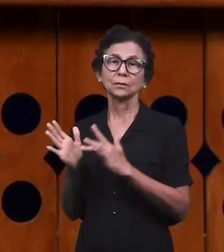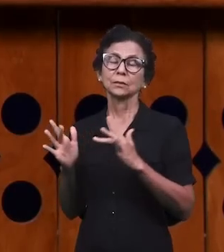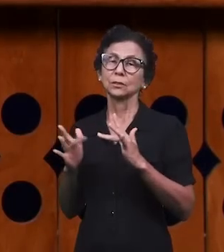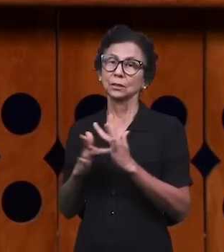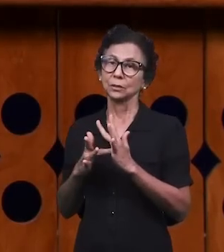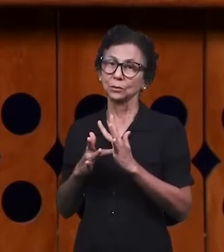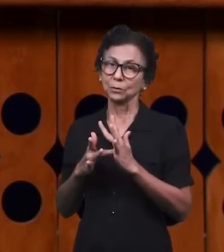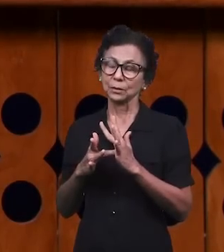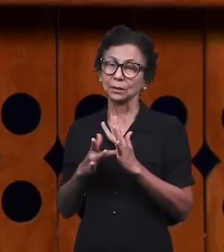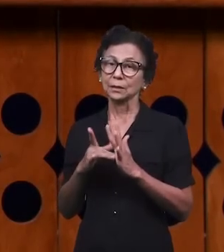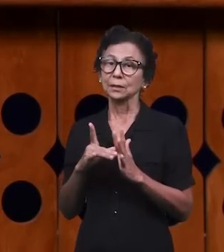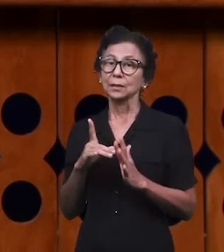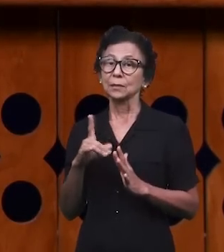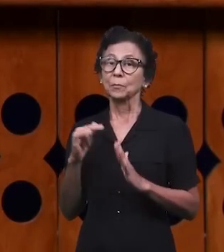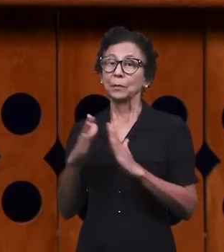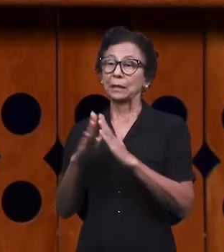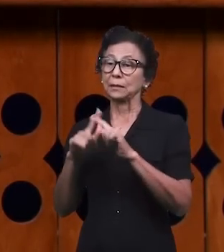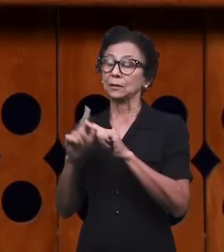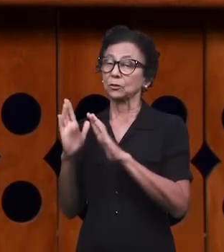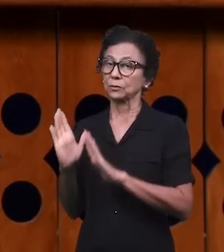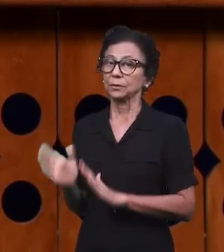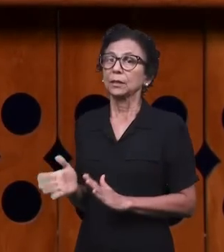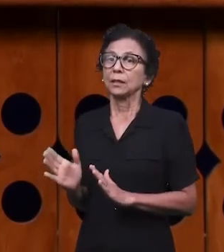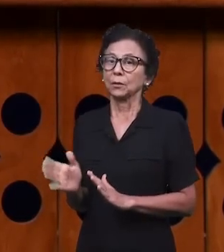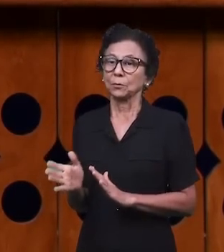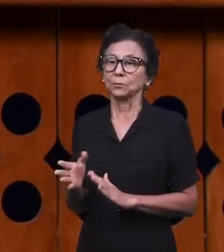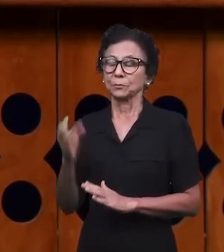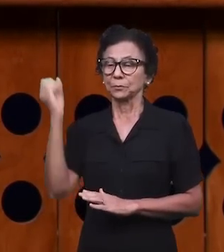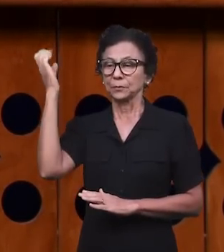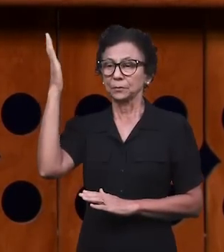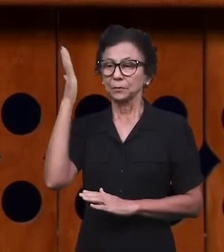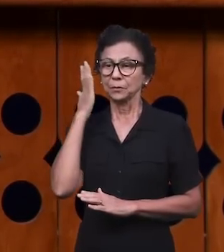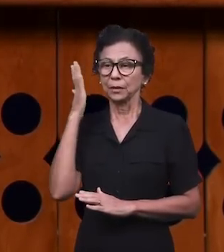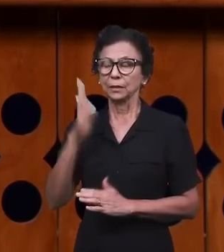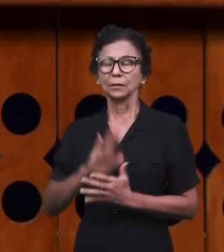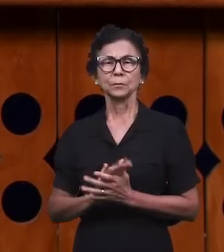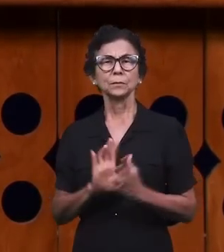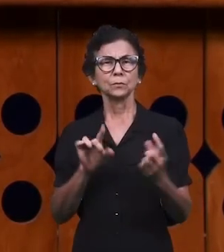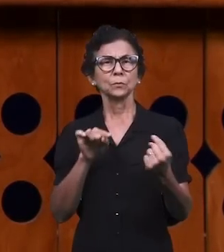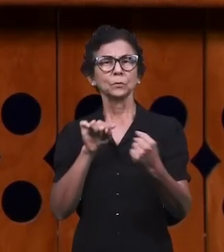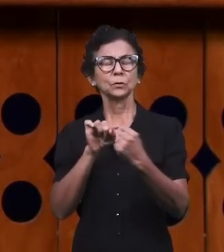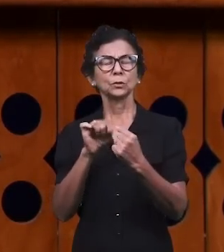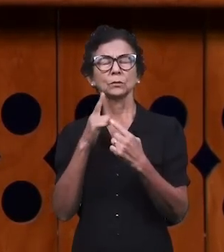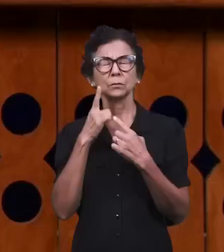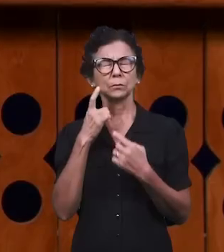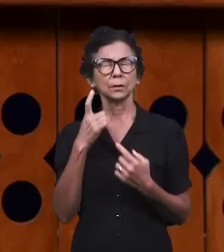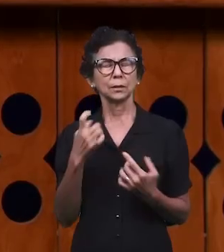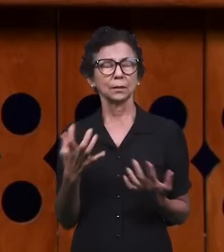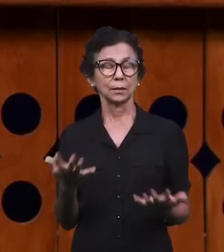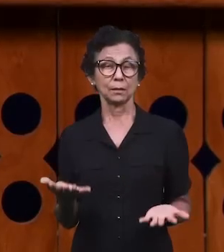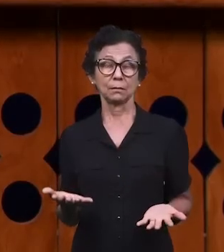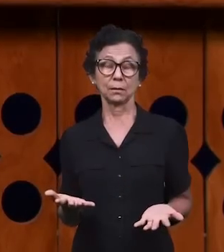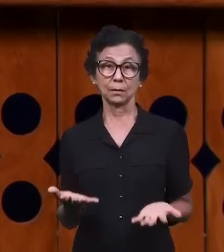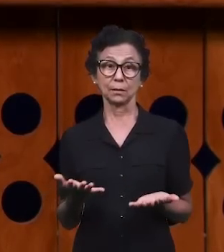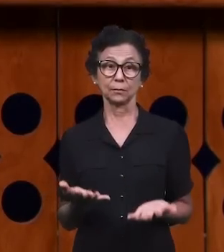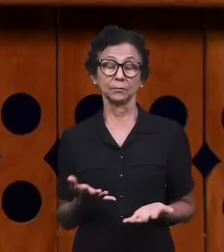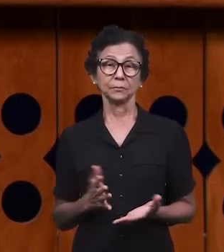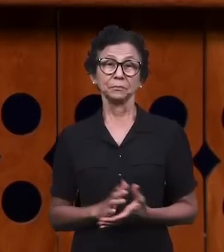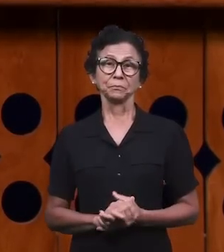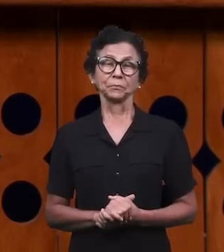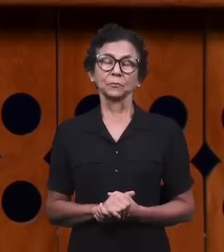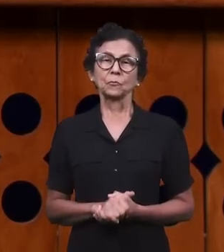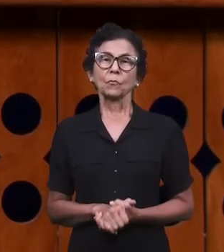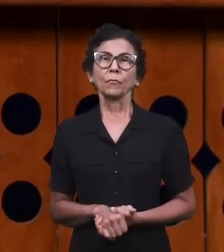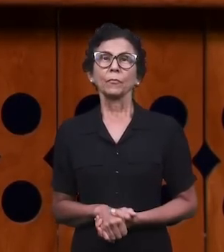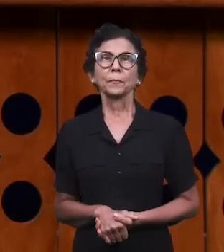para nós quem é Jesus Cristo e qual é o objetivo dele, qual é o interesse dele, o que ele veio trazer da parte de Deus